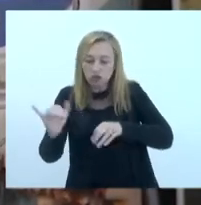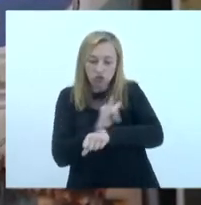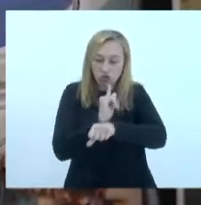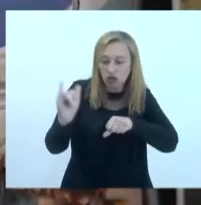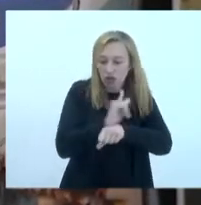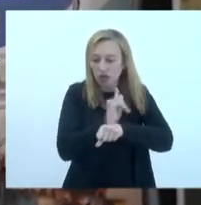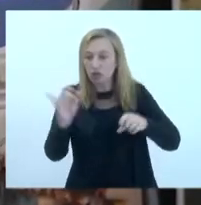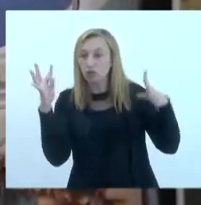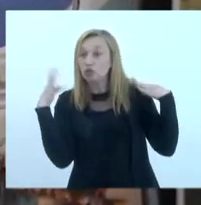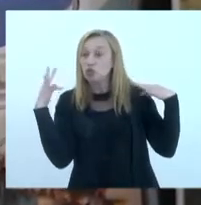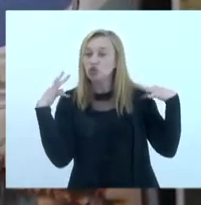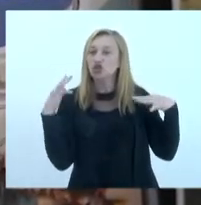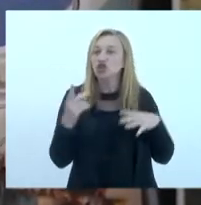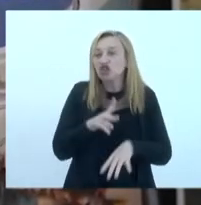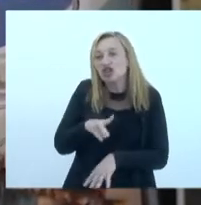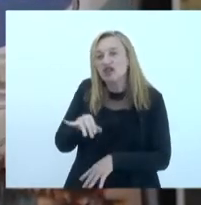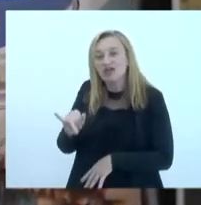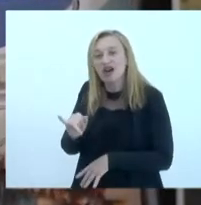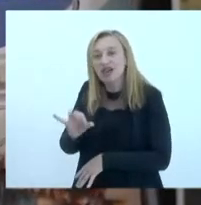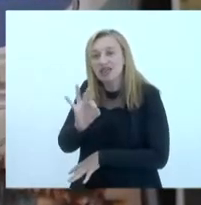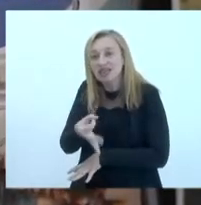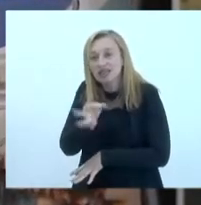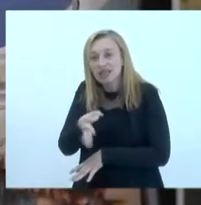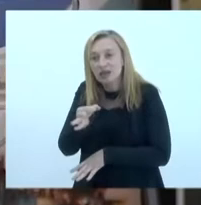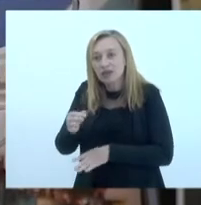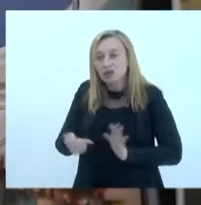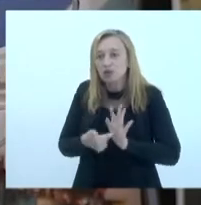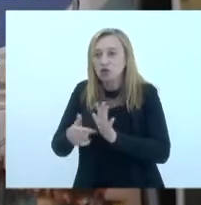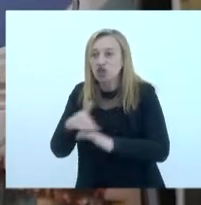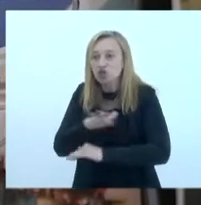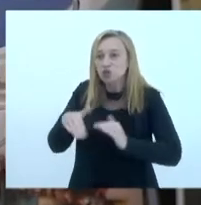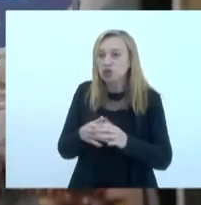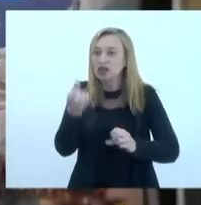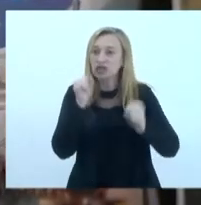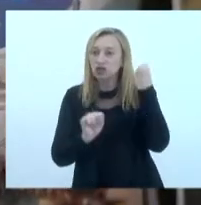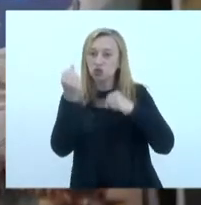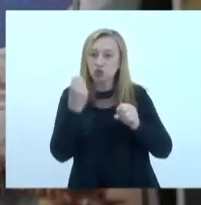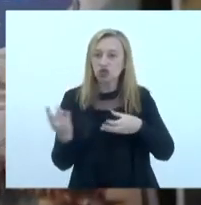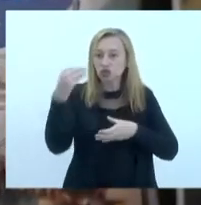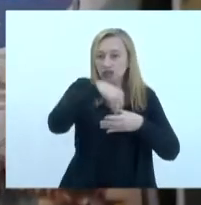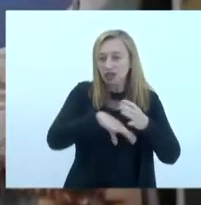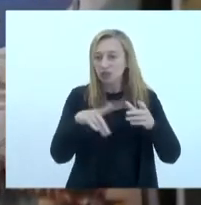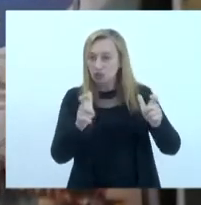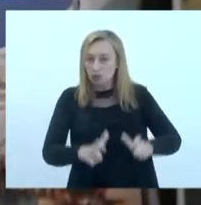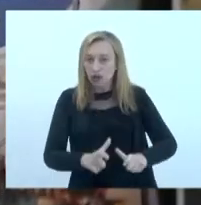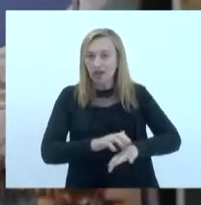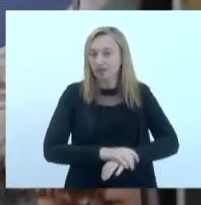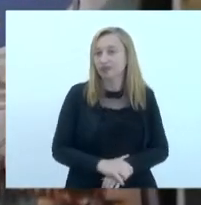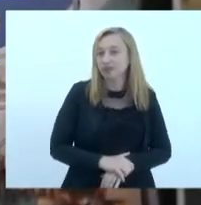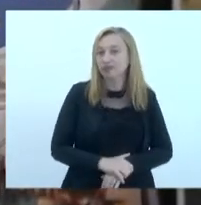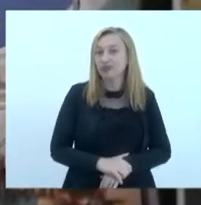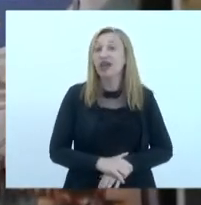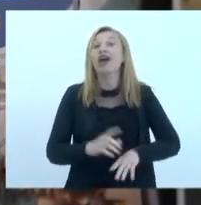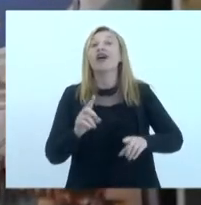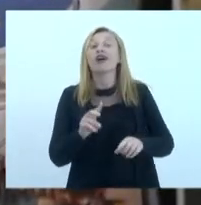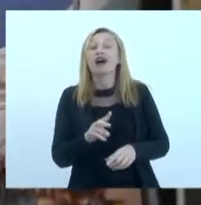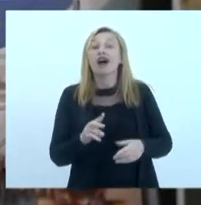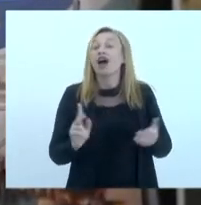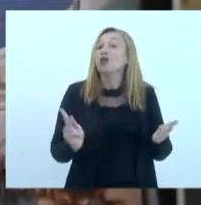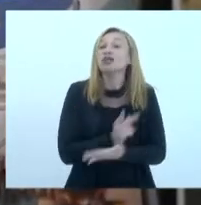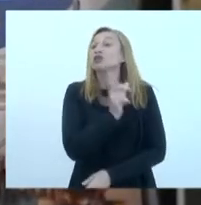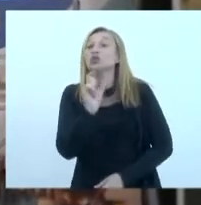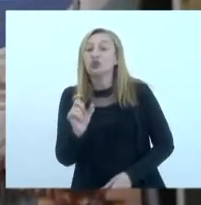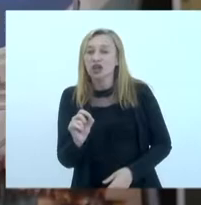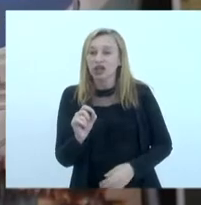para o turismo que vai tangenciar todas as indústrias que estão dentro desse território. Isso vai fazer com que